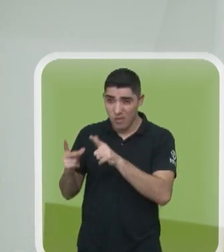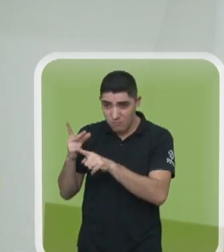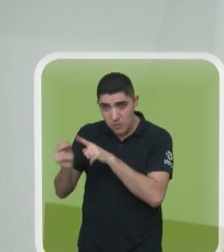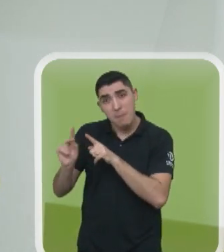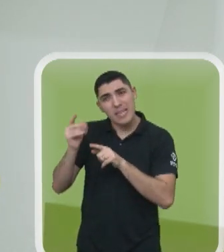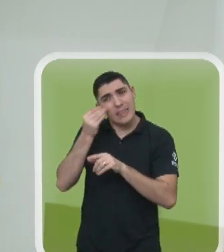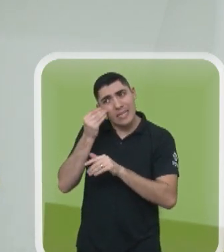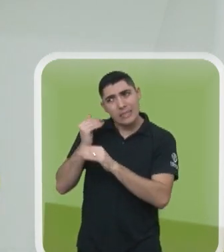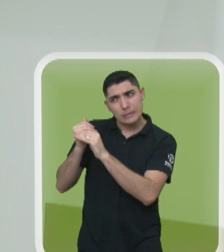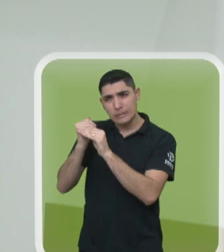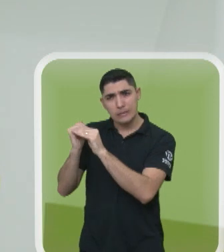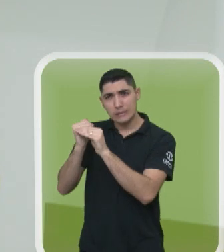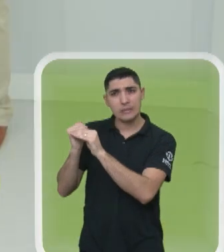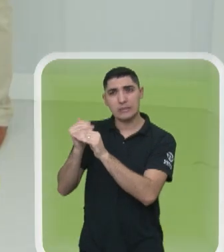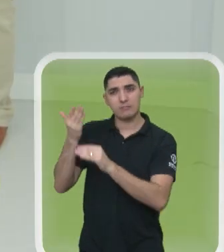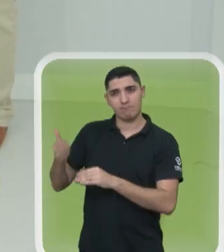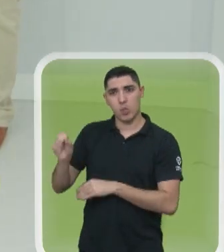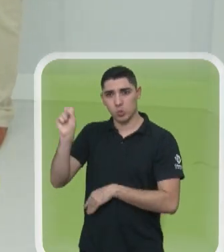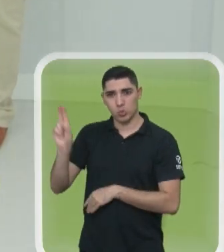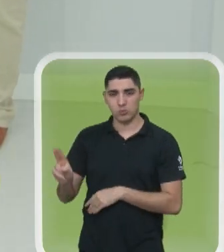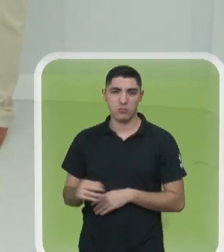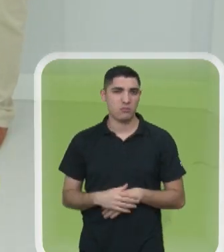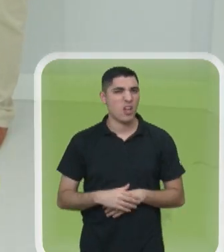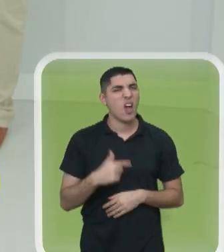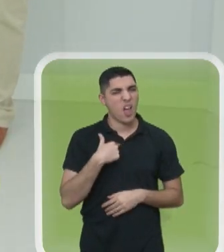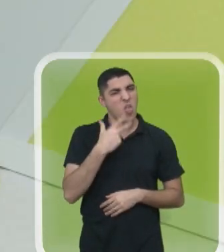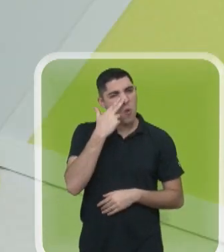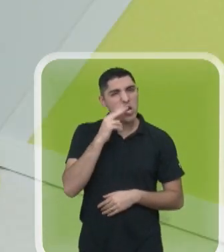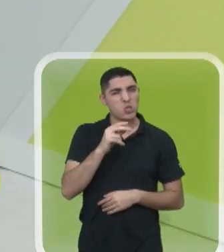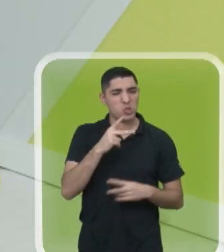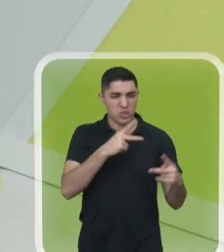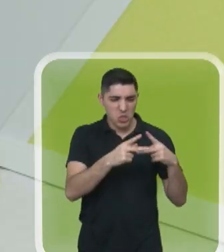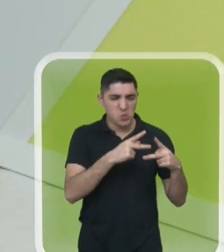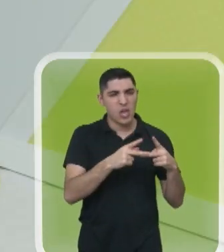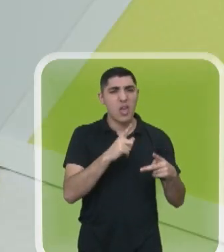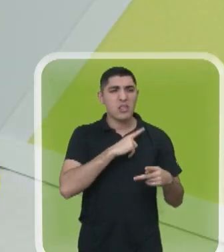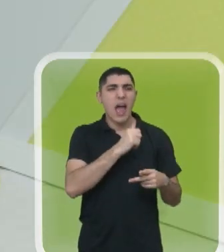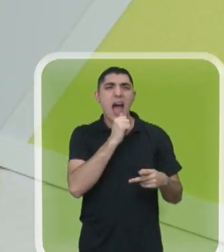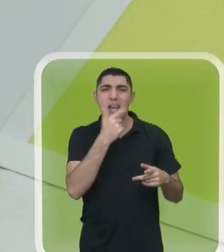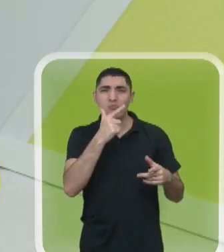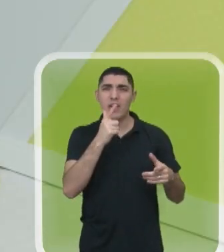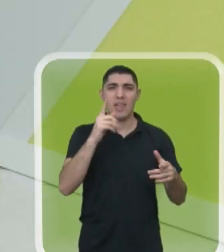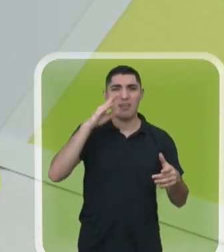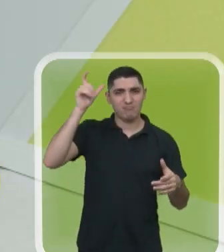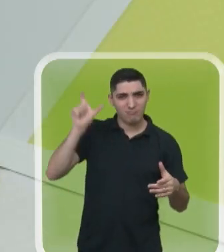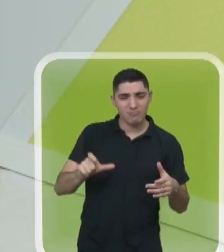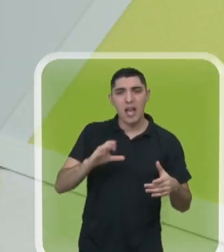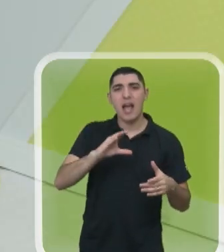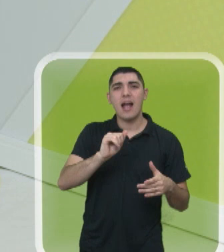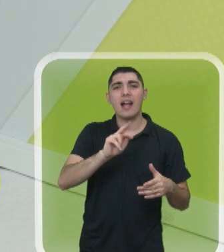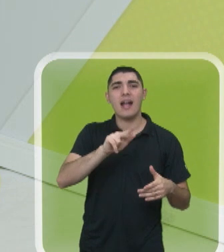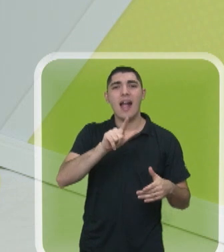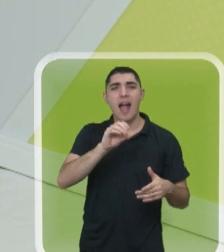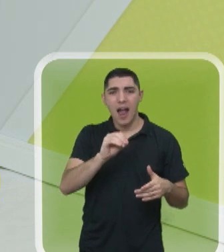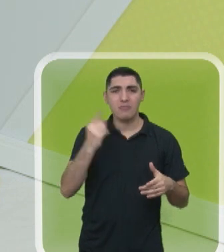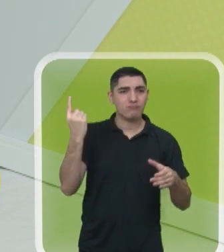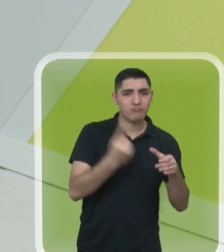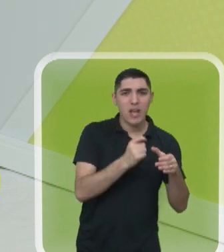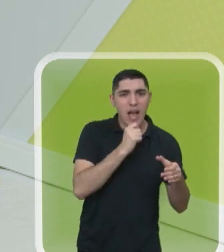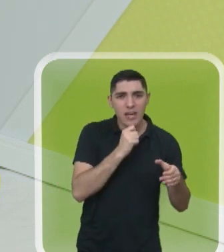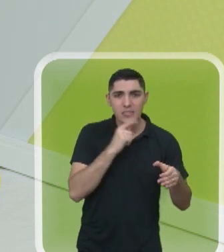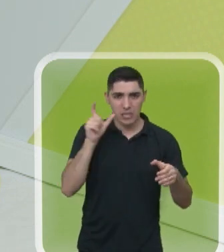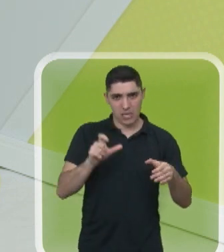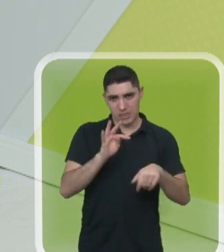bem parelho contra o time de Suzano. Eu sou mais São José, mesmo com alguns desfalques, mesmo ainda não tendo o Carlos Schwank colocando aí a sua